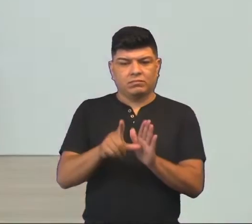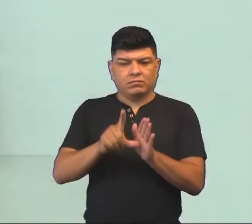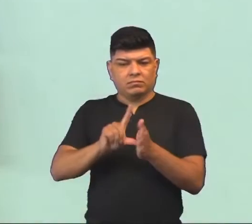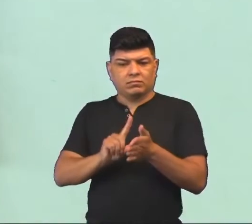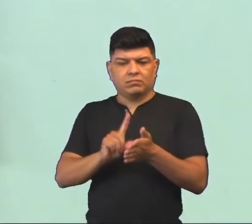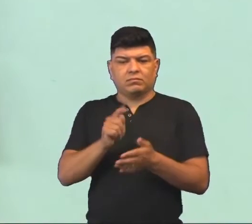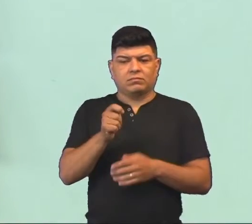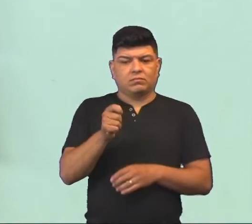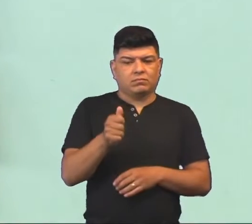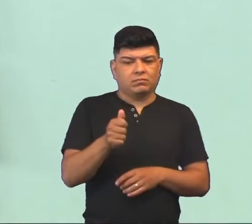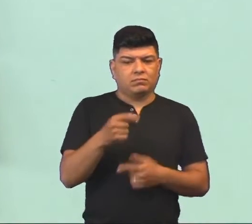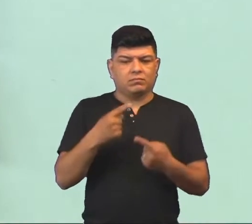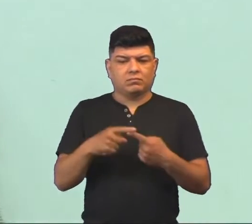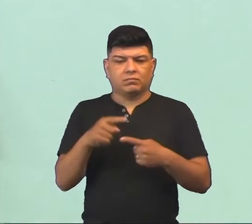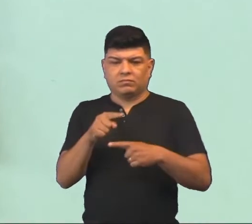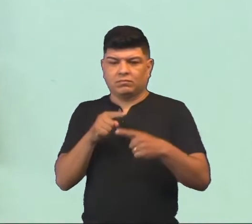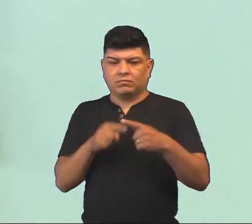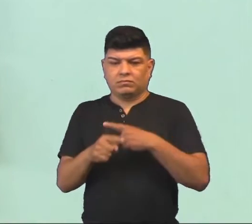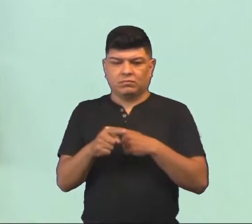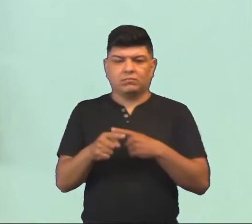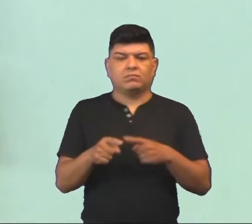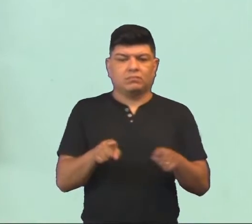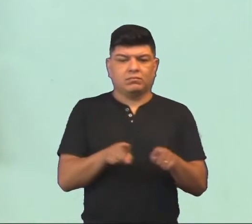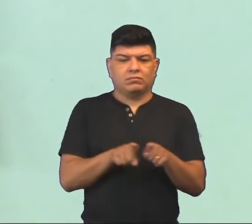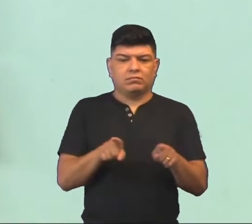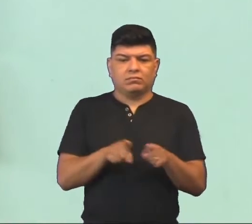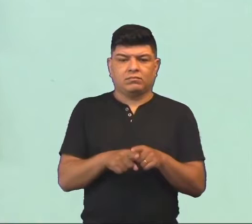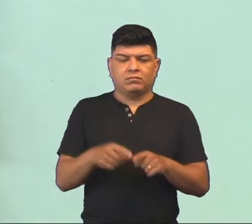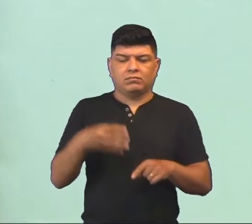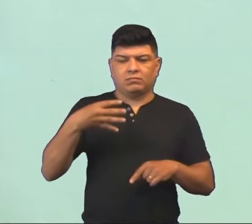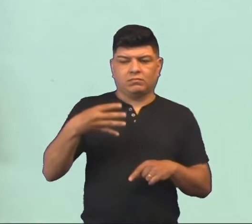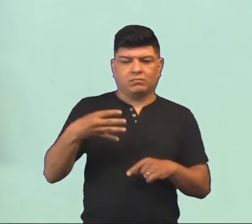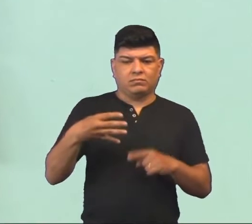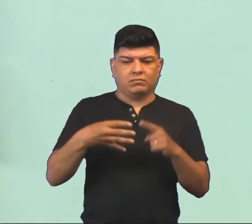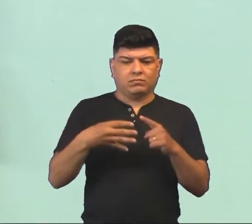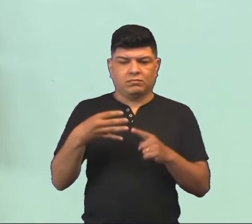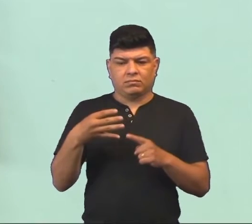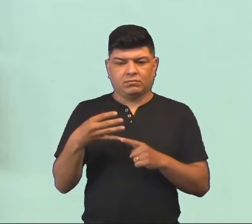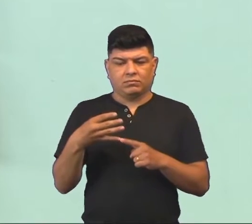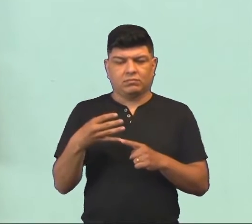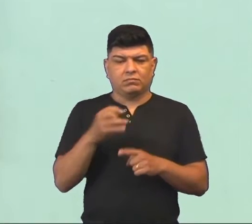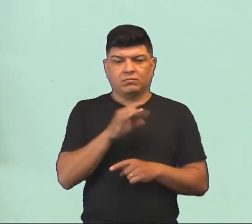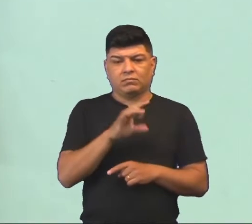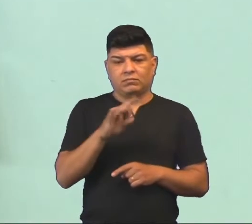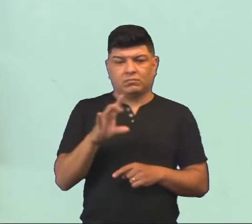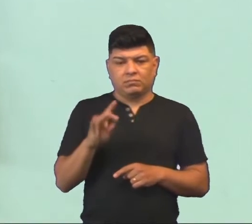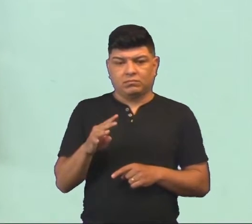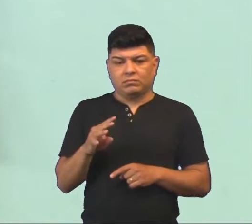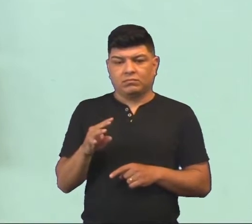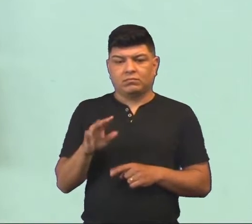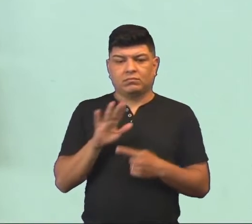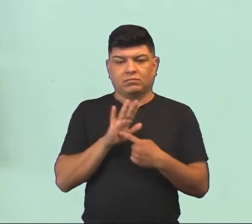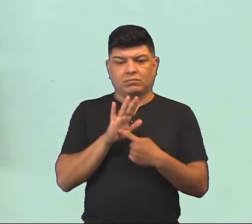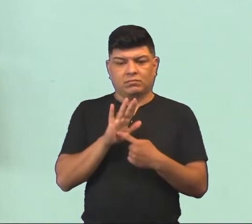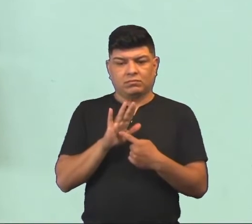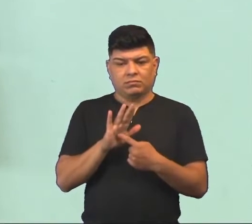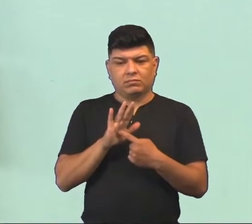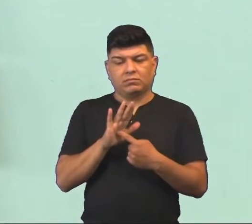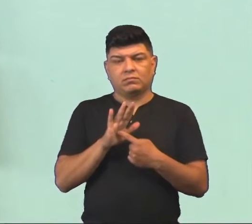de 1/3, ó, porque eu dividi o mesmo inteiro em 4 partes. E cada parte desse representado